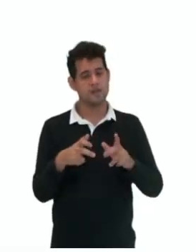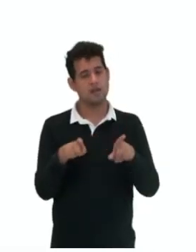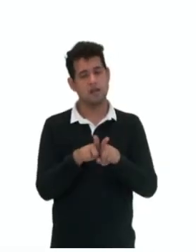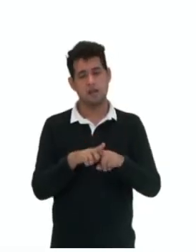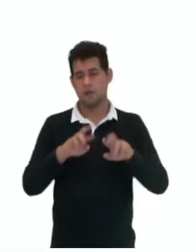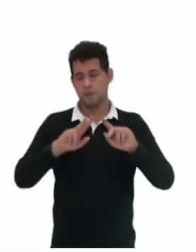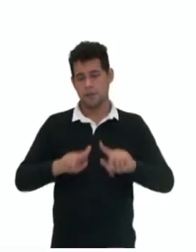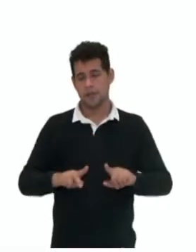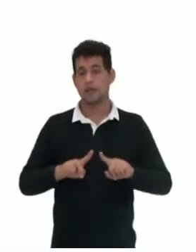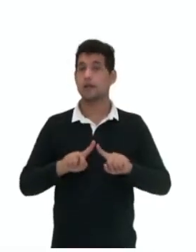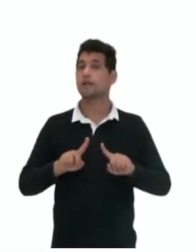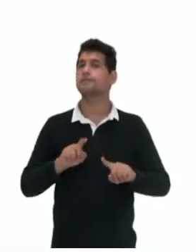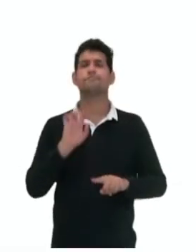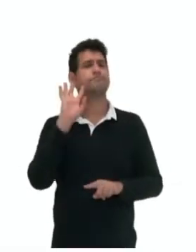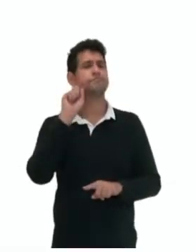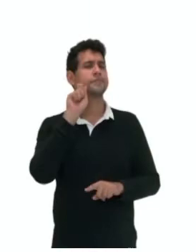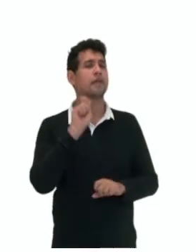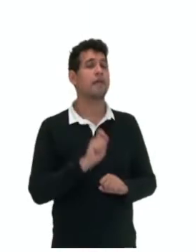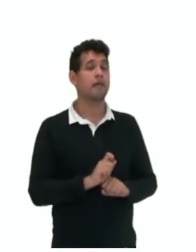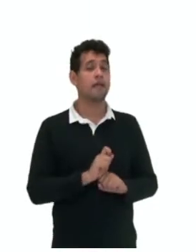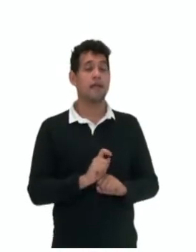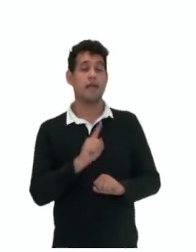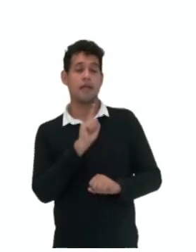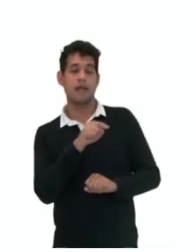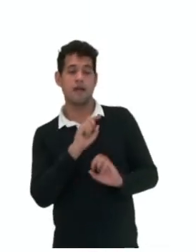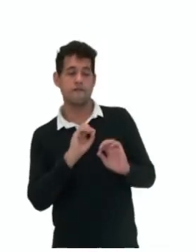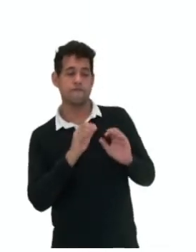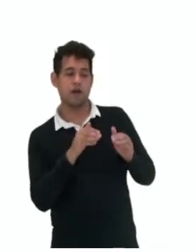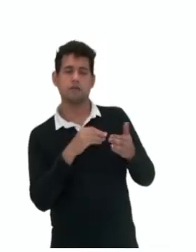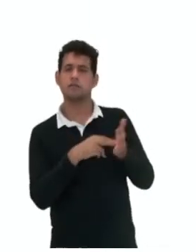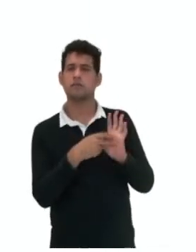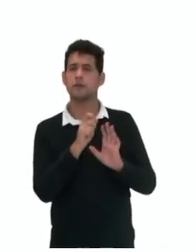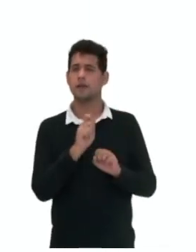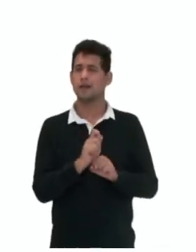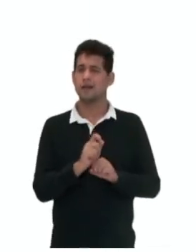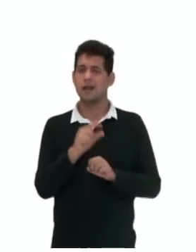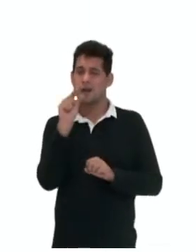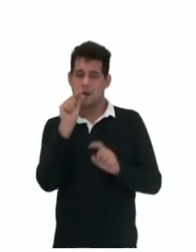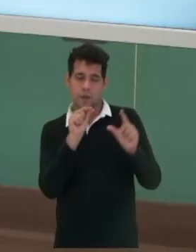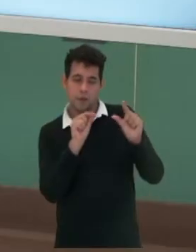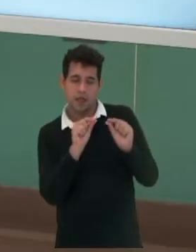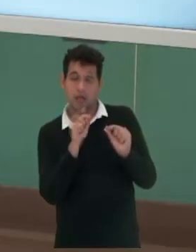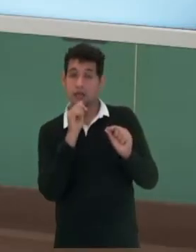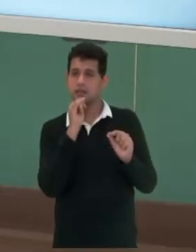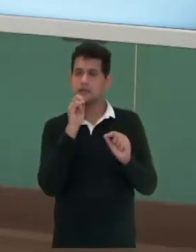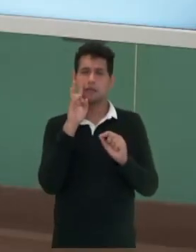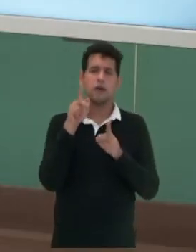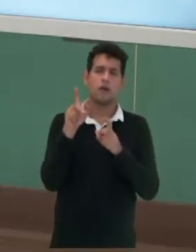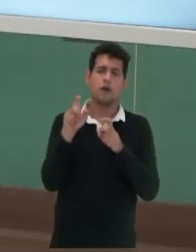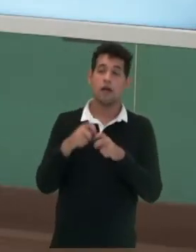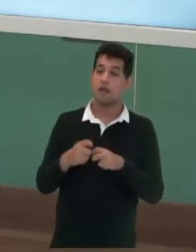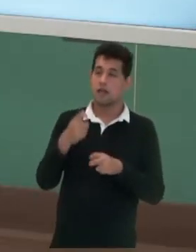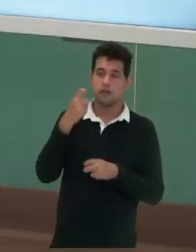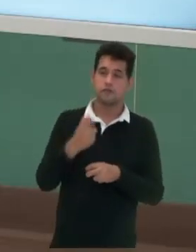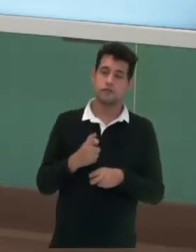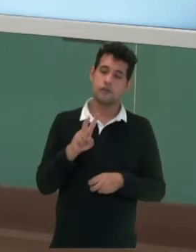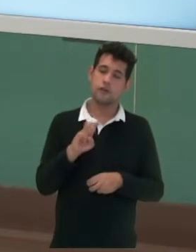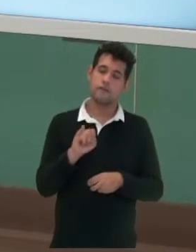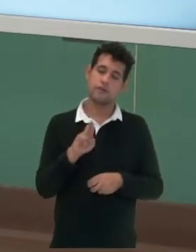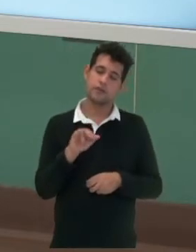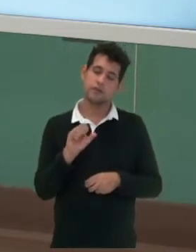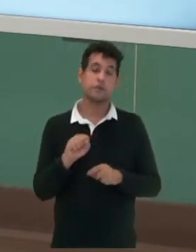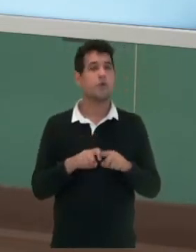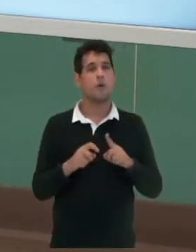bactéria, e aí essa parte específica é aquela plaquinha que diz assim, olha, eu sou o vírus tal, ou eu